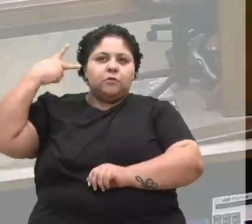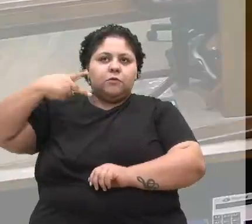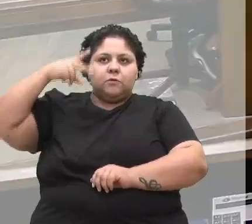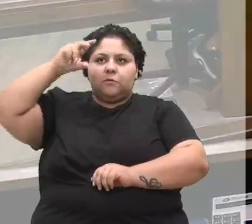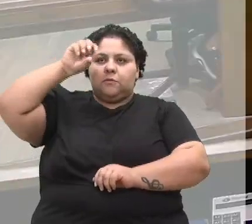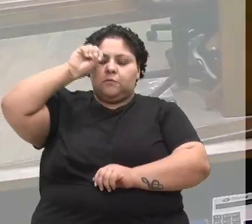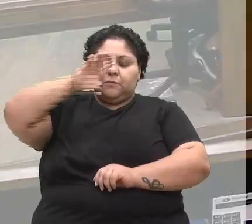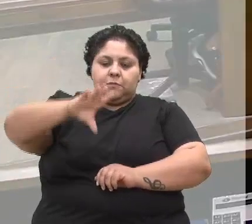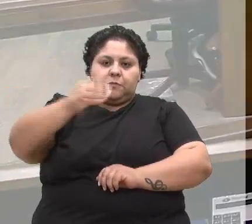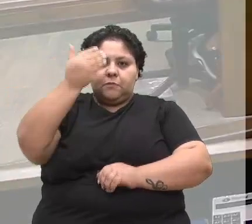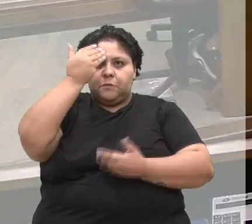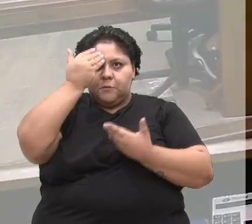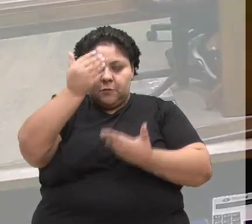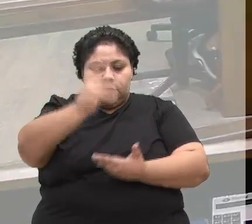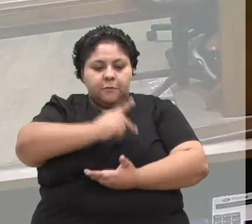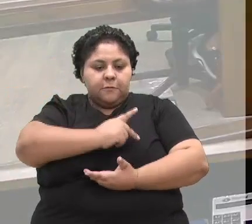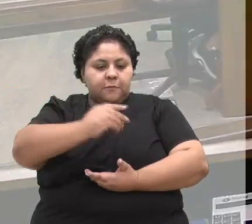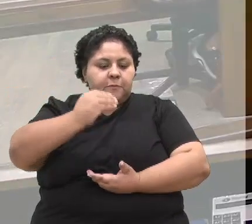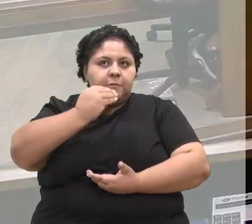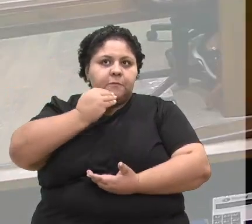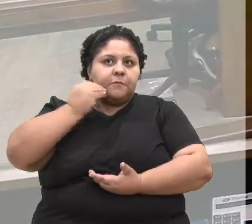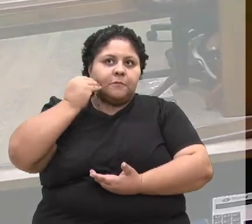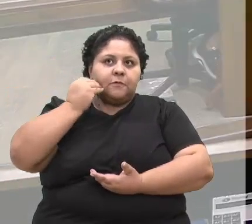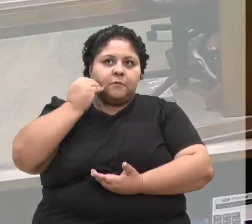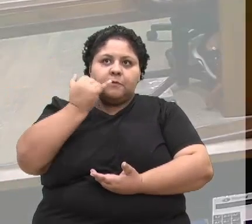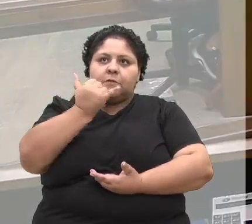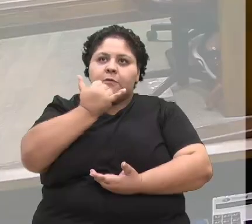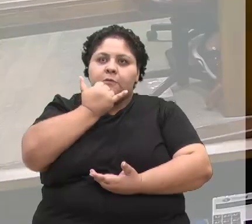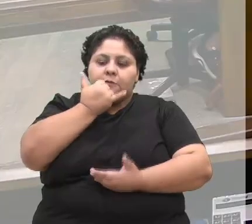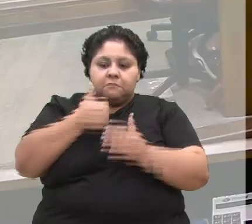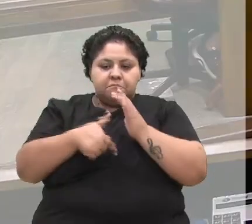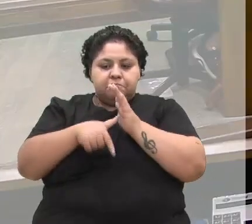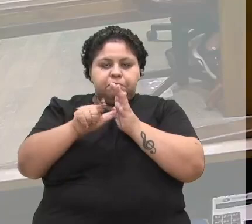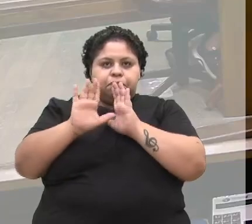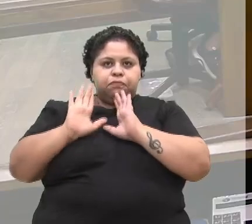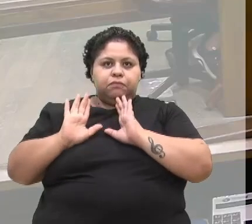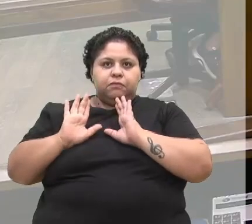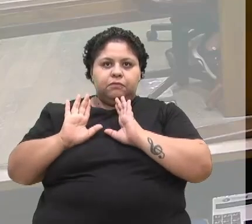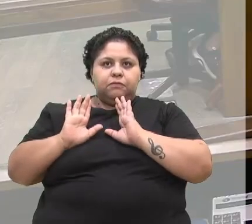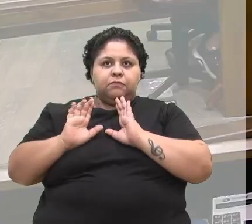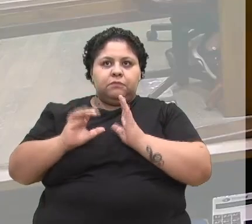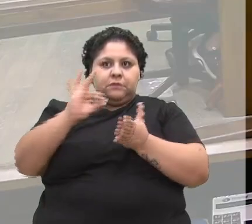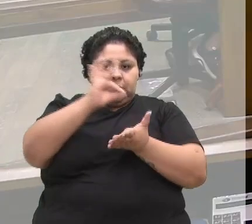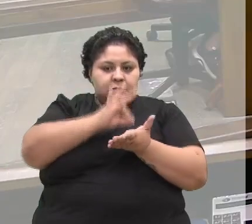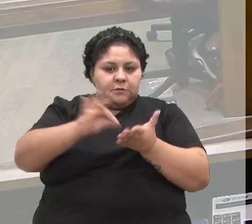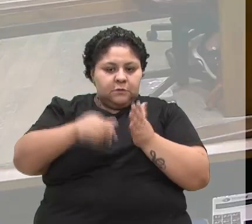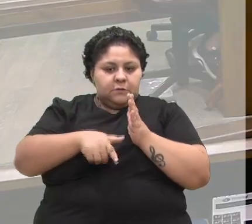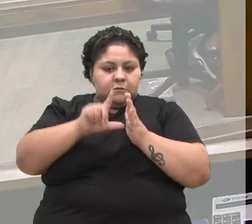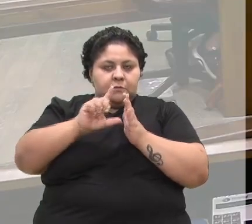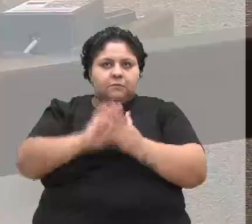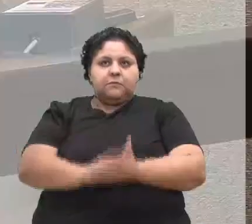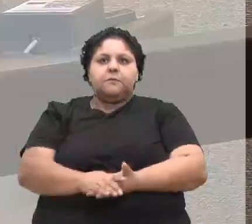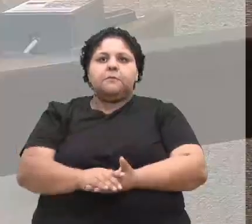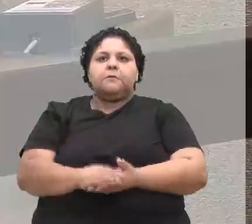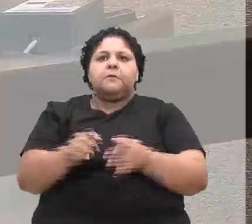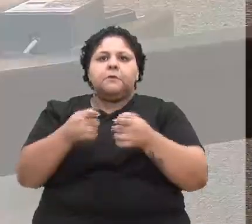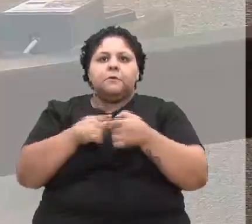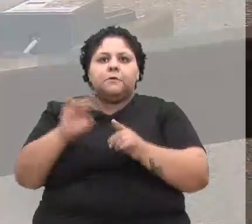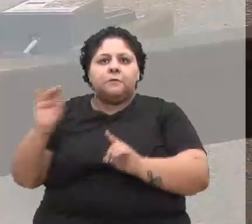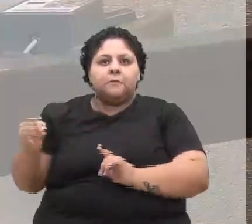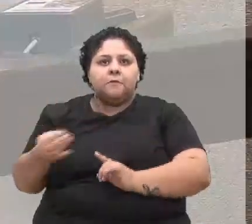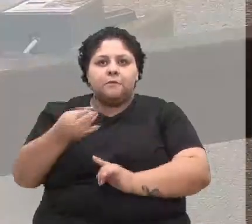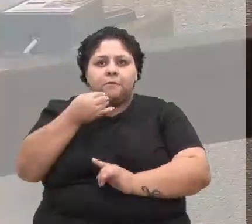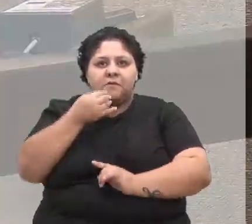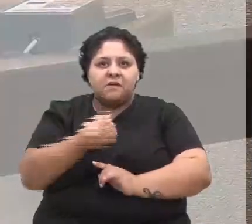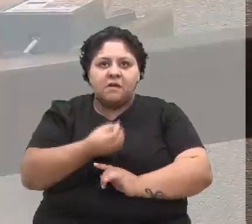Vereadora Presidente Marisol, desculpa não ter me antecipado a ter me inscrito. Mas aproveitando, e é bom a